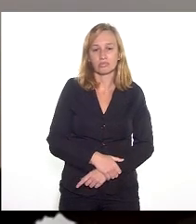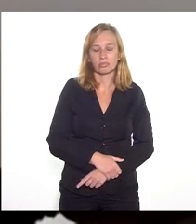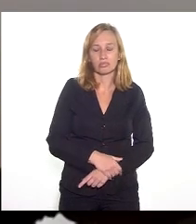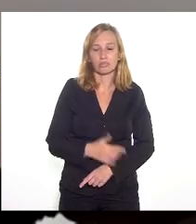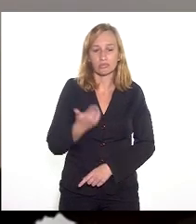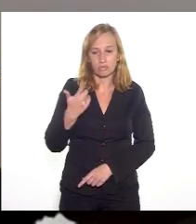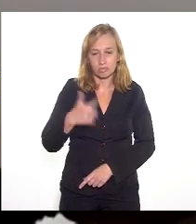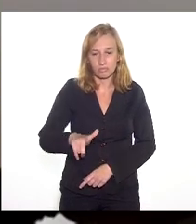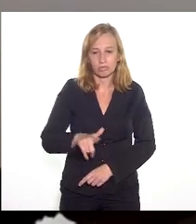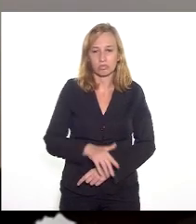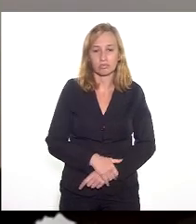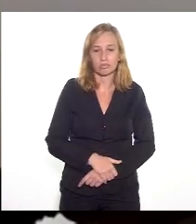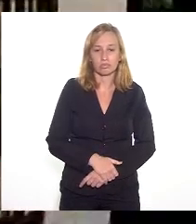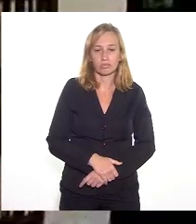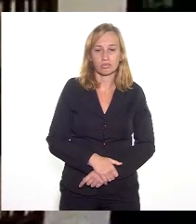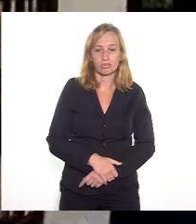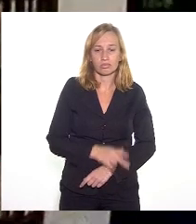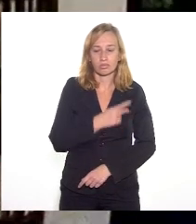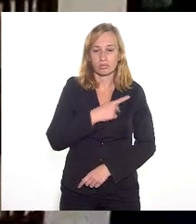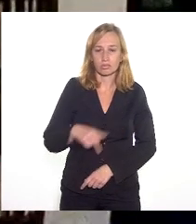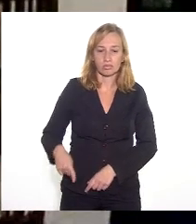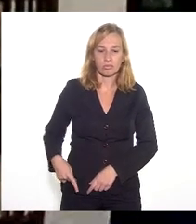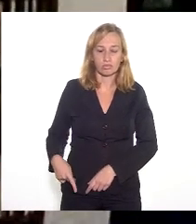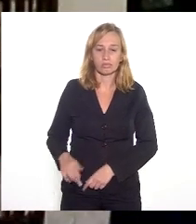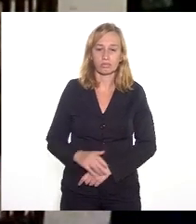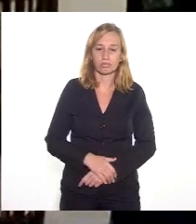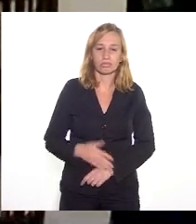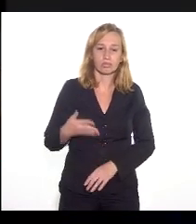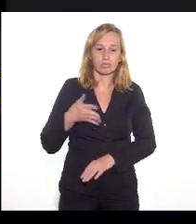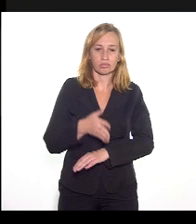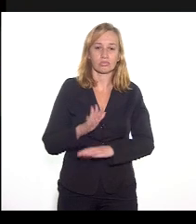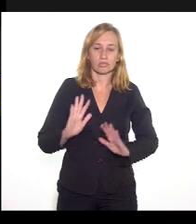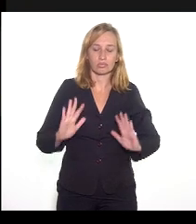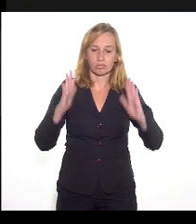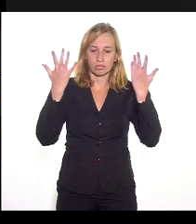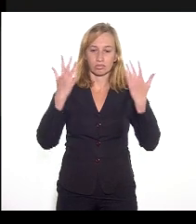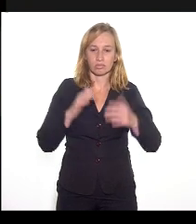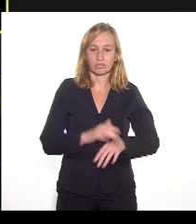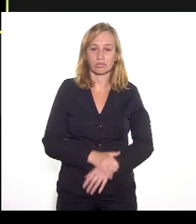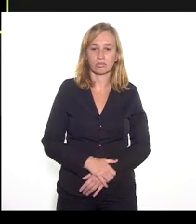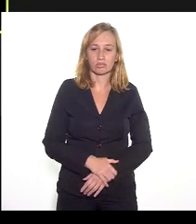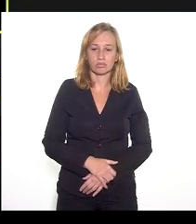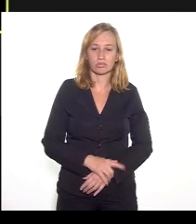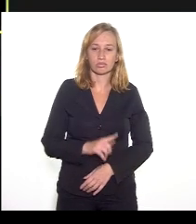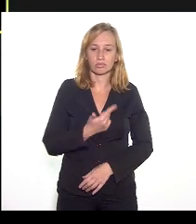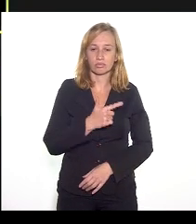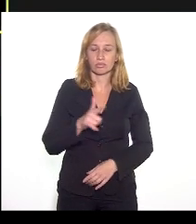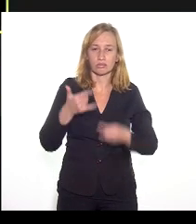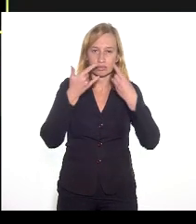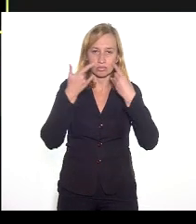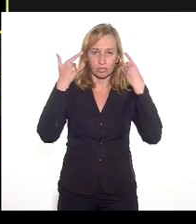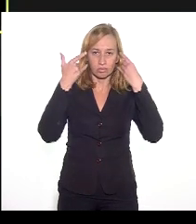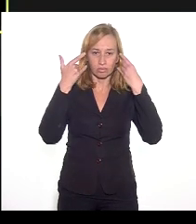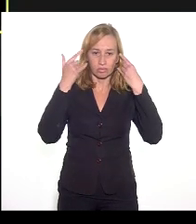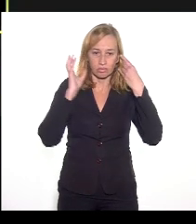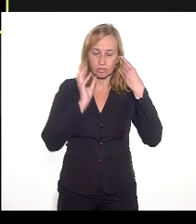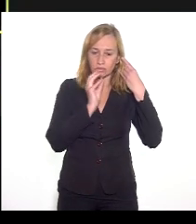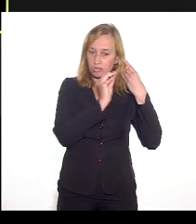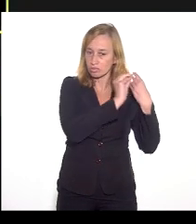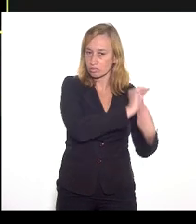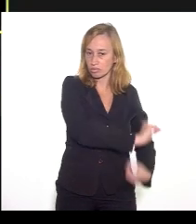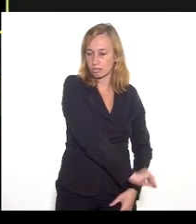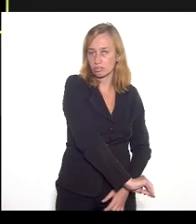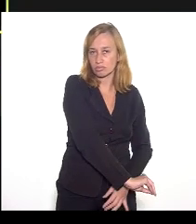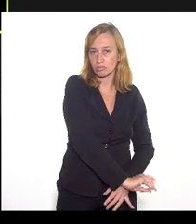uma vez o presidente da República tinha chegado ao evento sem máscara. O presidente